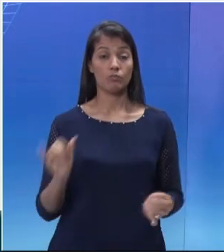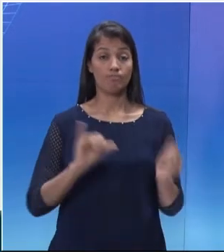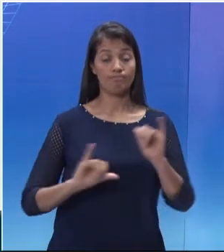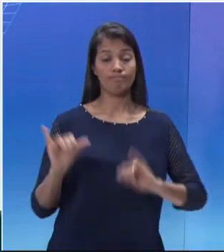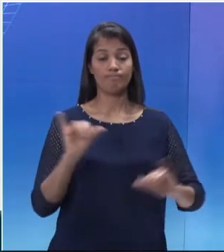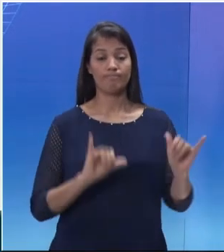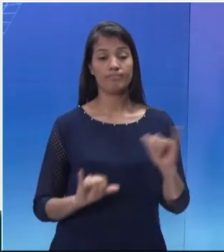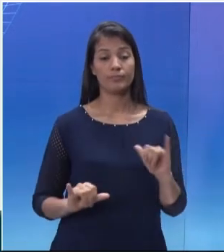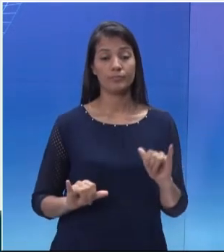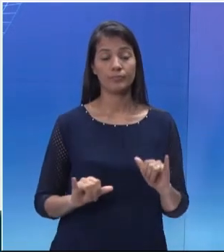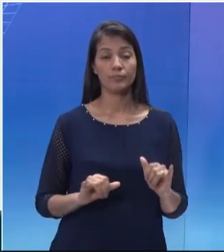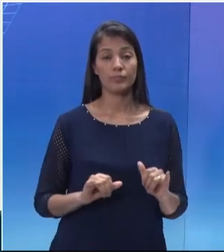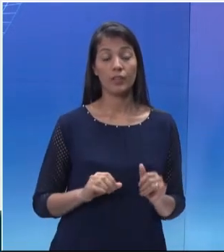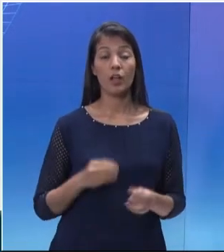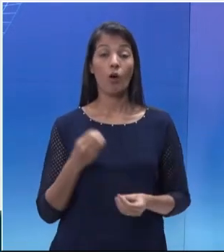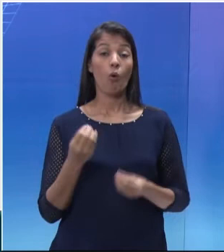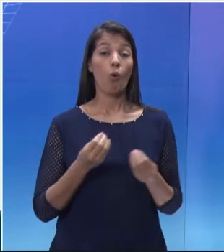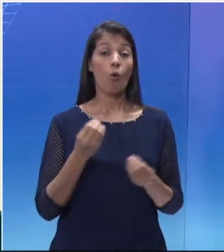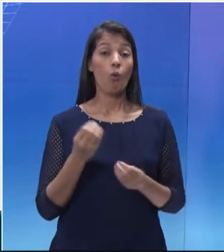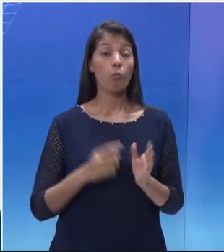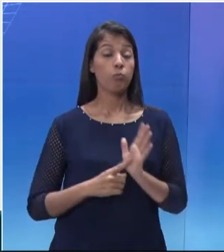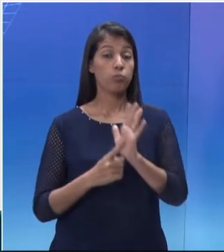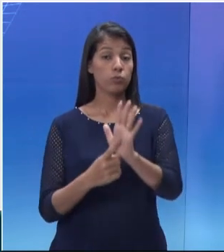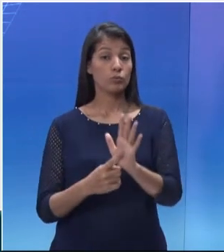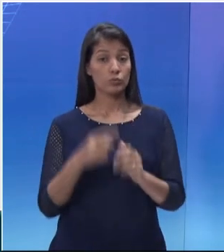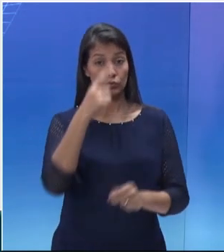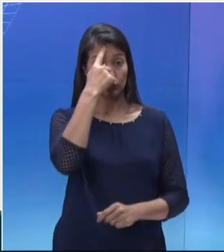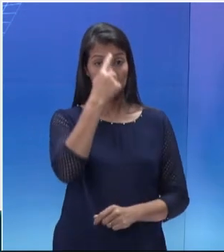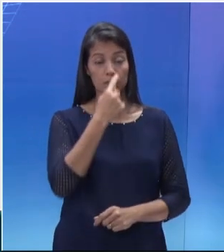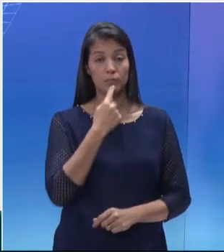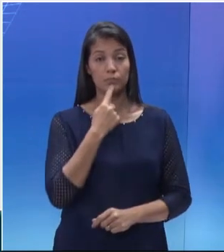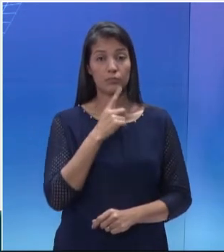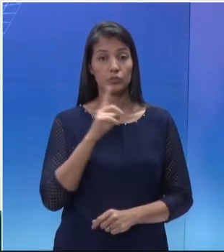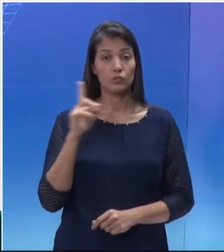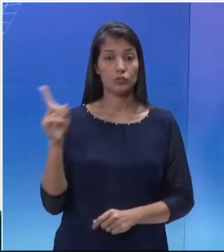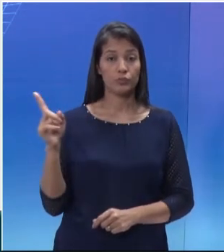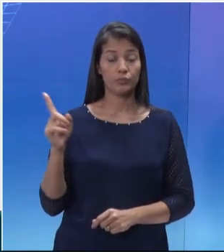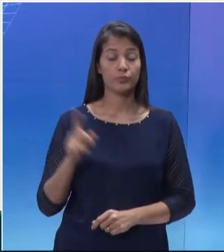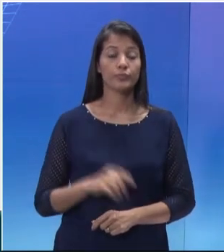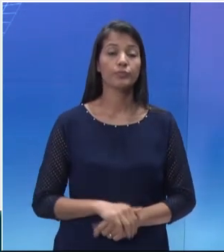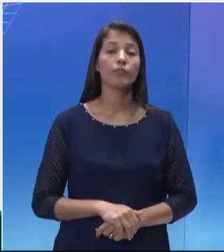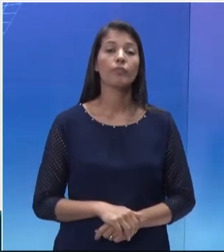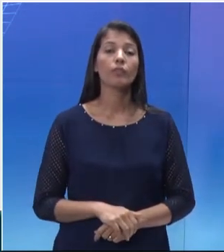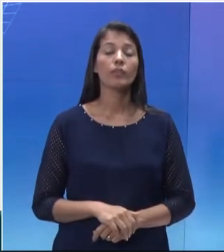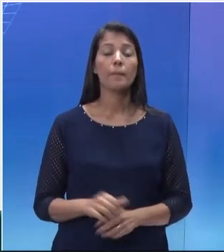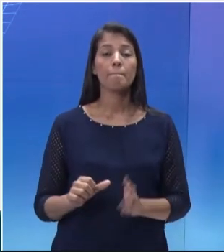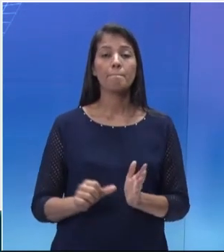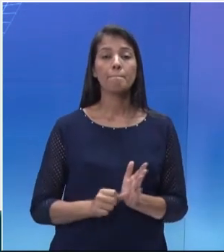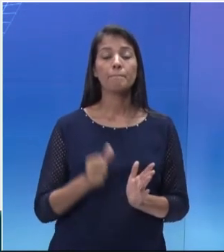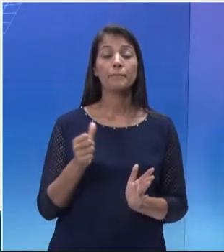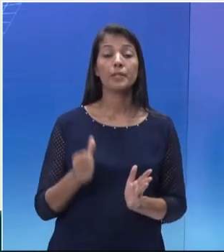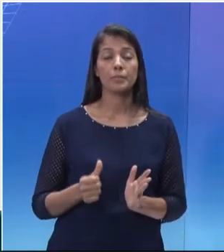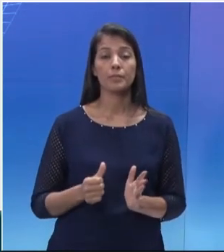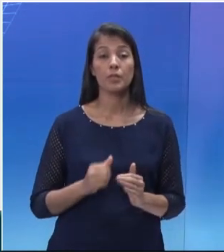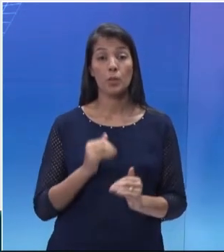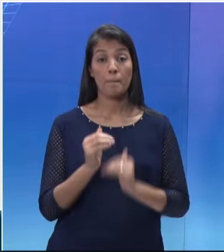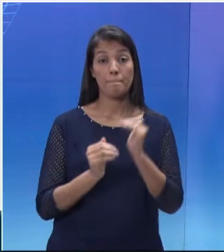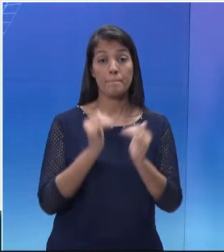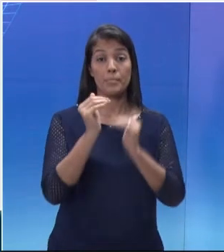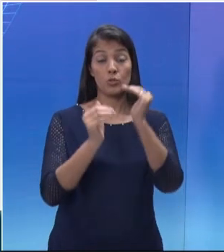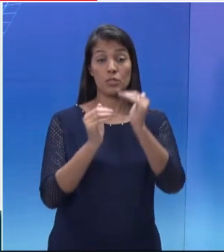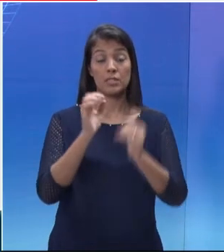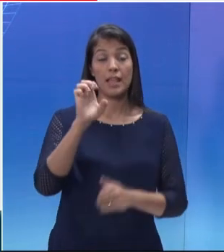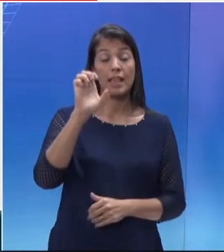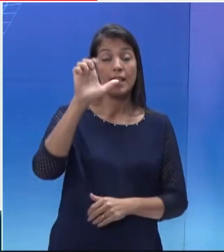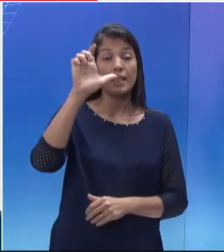Bem, nessa primeira parte da questão, nós percebemos algumas coisas interessantes aqui. Primeiro, que o processo é uma